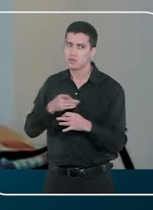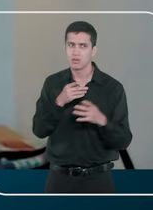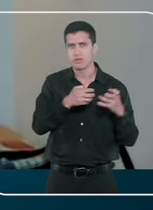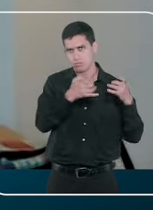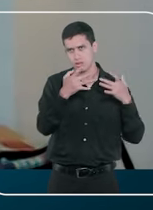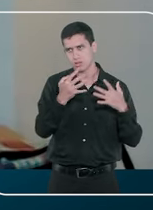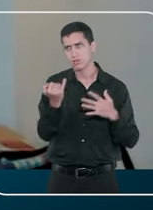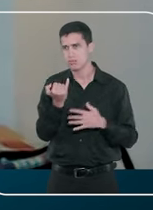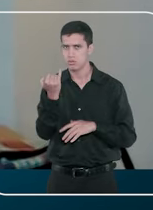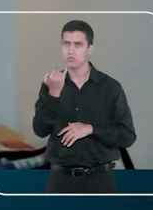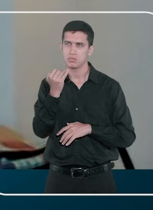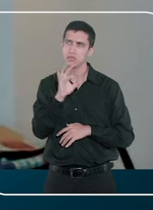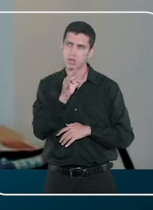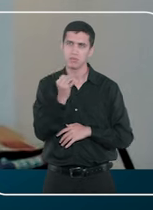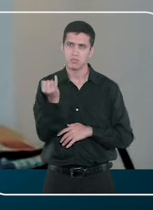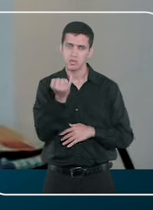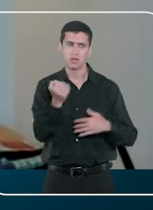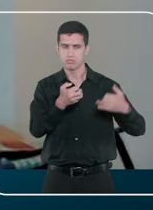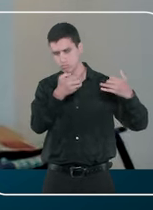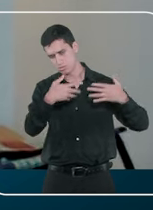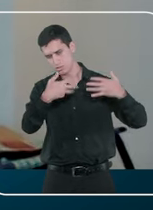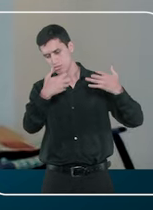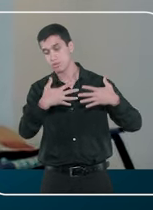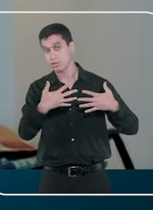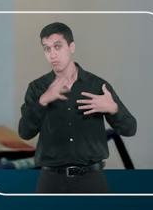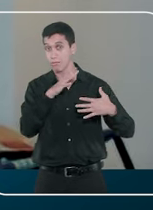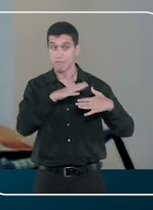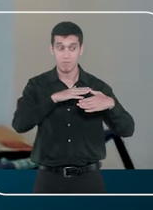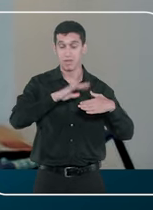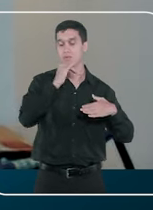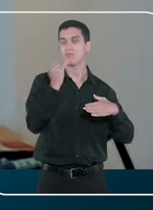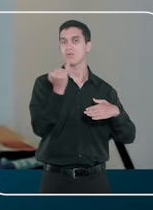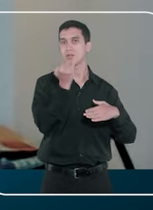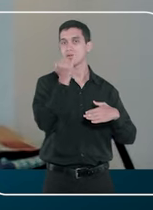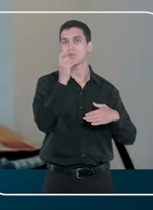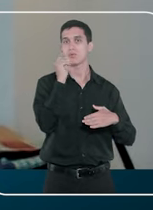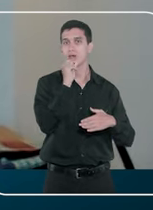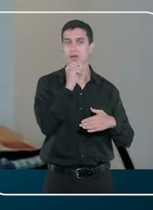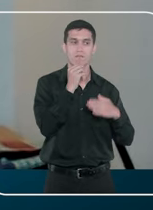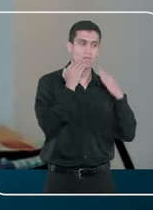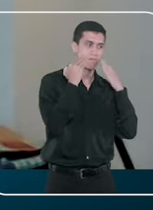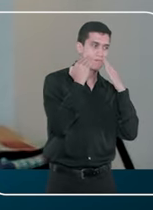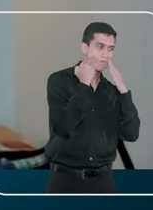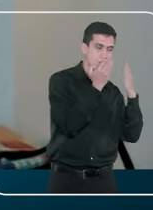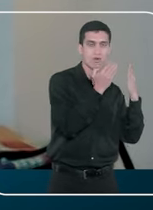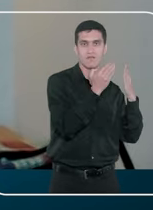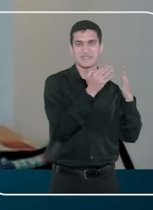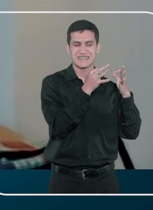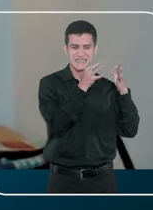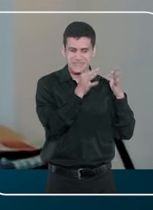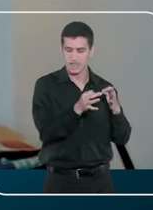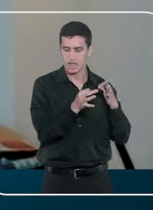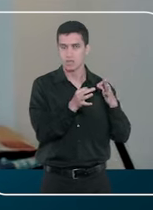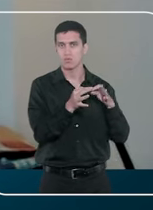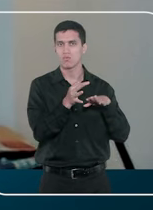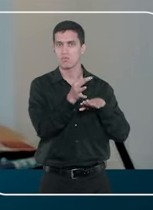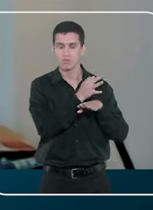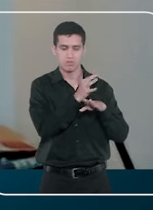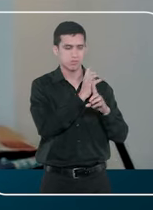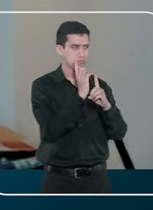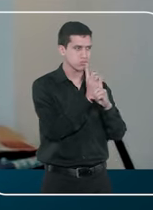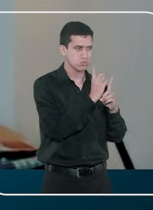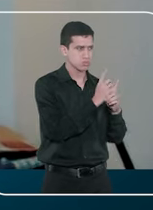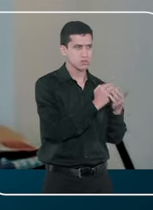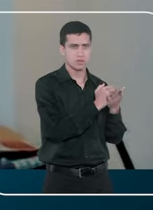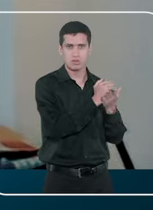mas mais relevantes e importantes dentro da colaboração premiada são os meios de prova formalizados a partir